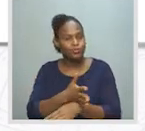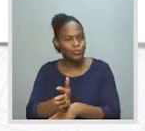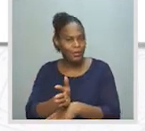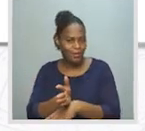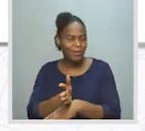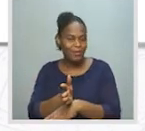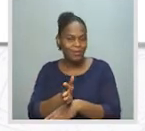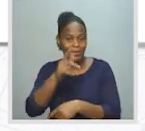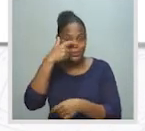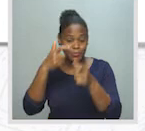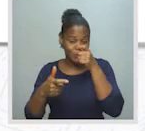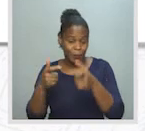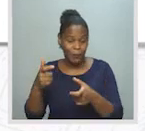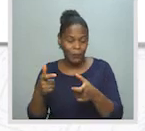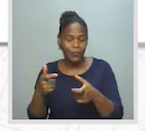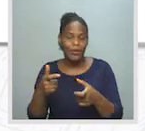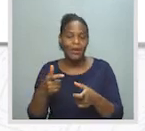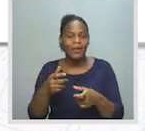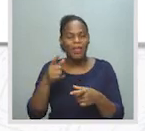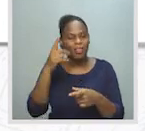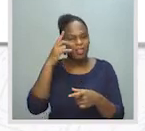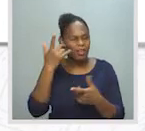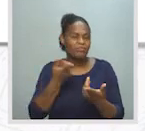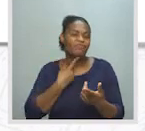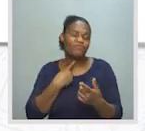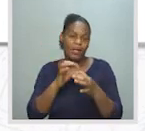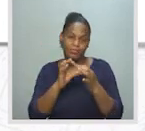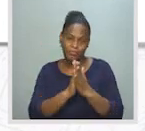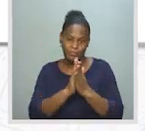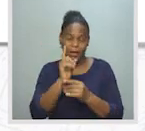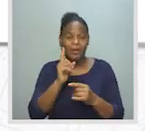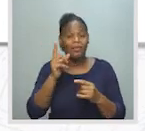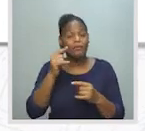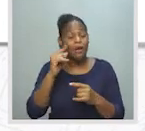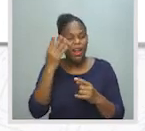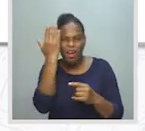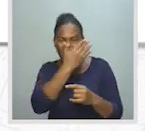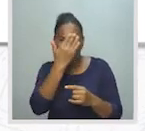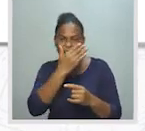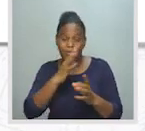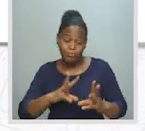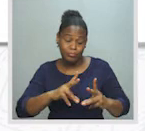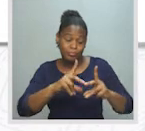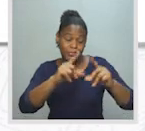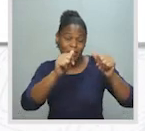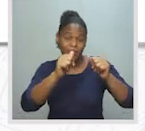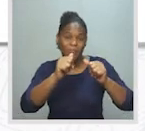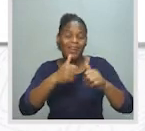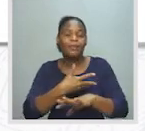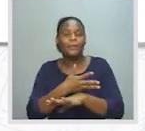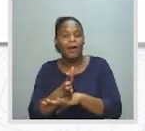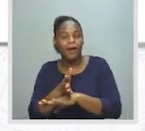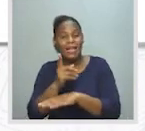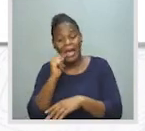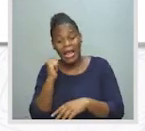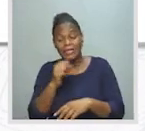O fundamentalista faz confusão entre progresso e retrocesso. Ele